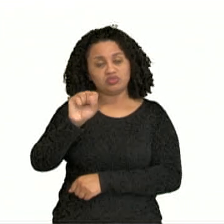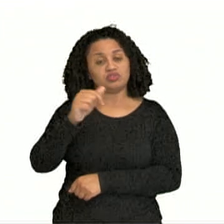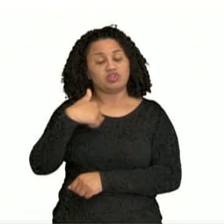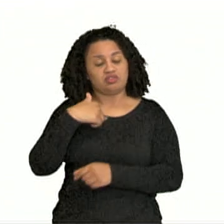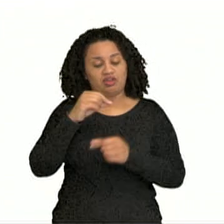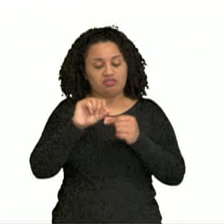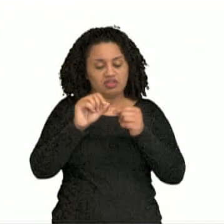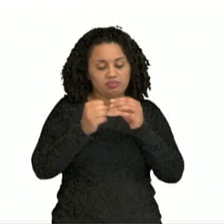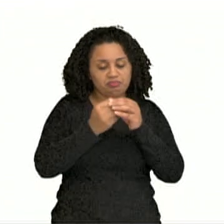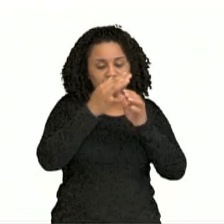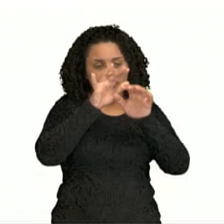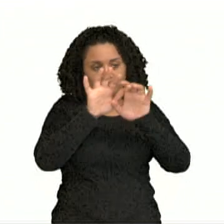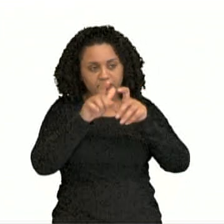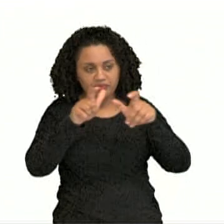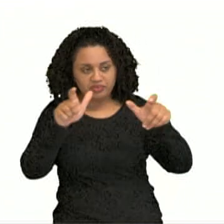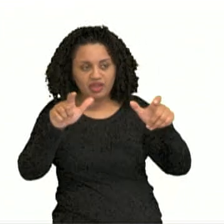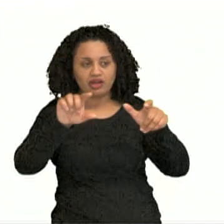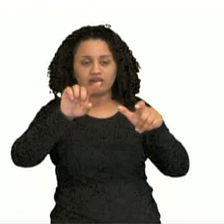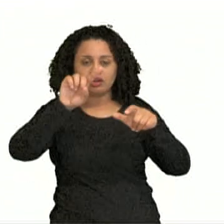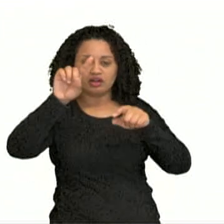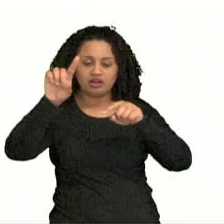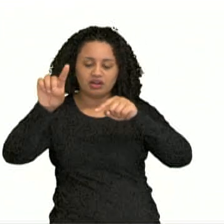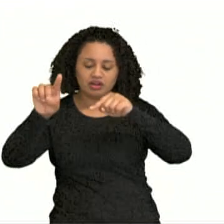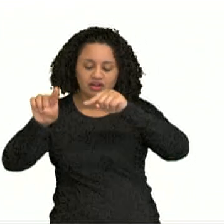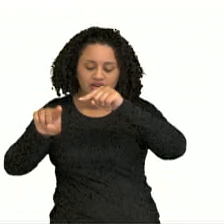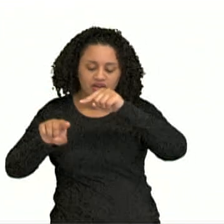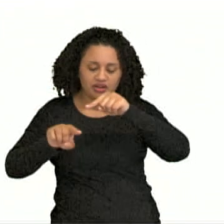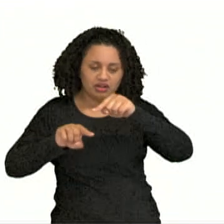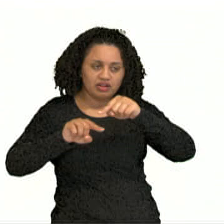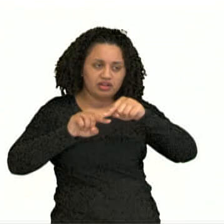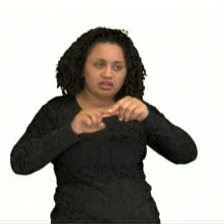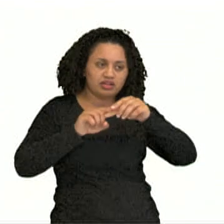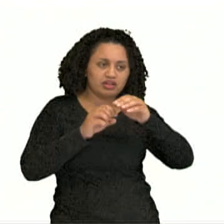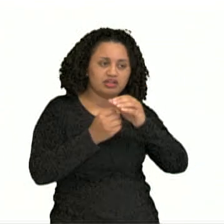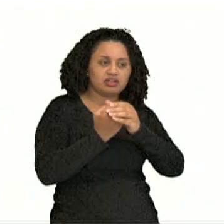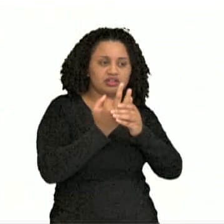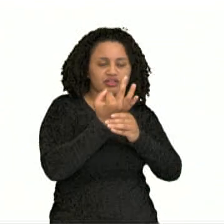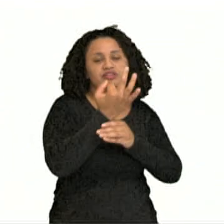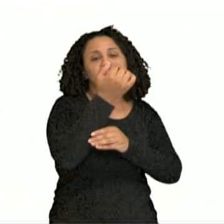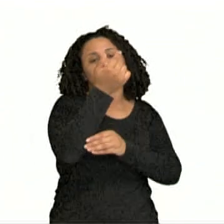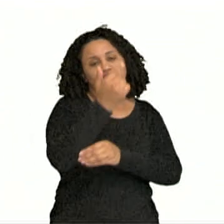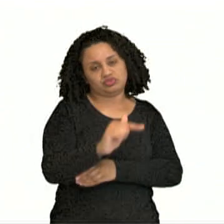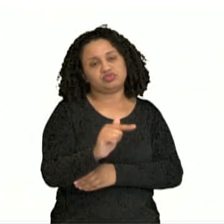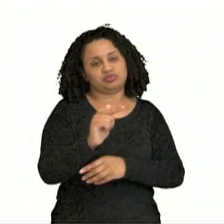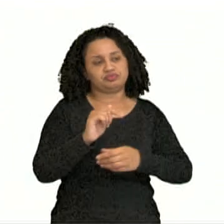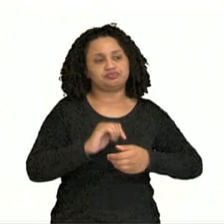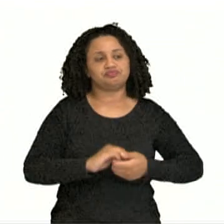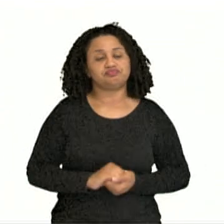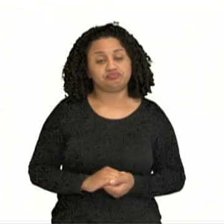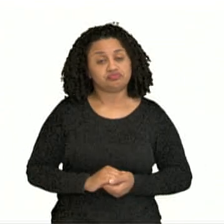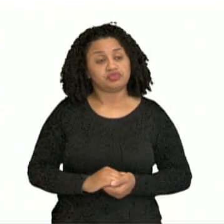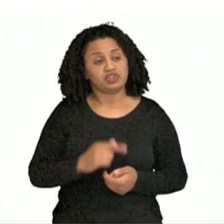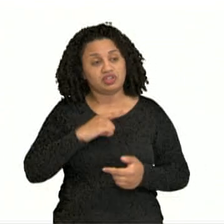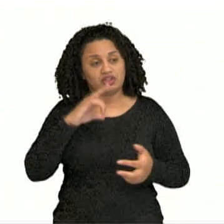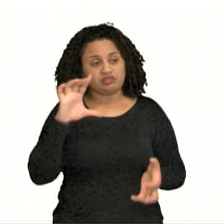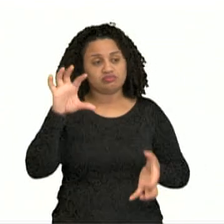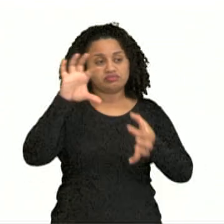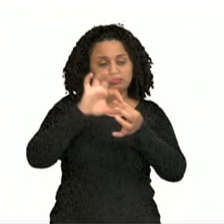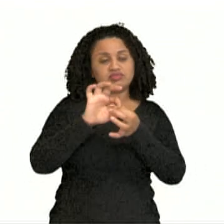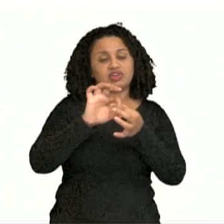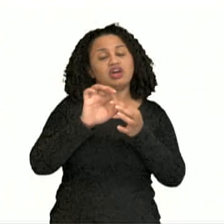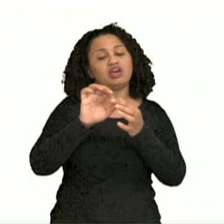desenvolvimento e vai chegar na parte onde vai ter a produção dos gametas, masculino e feminino. Vai ter a fecundação